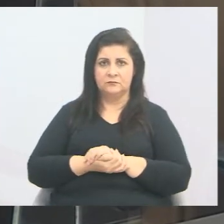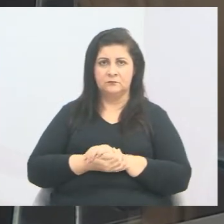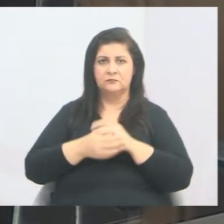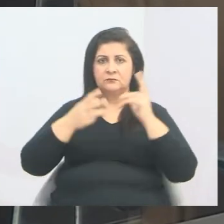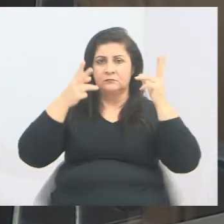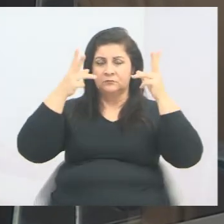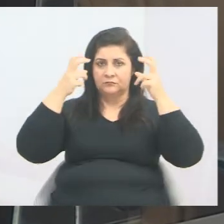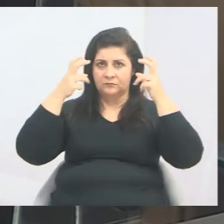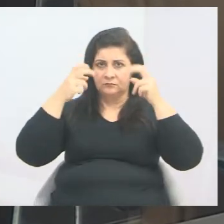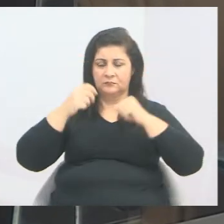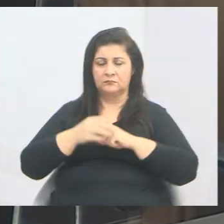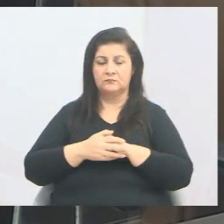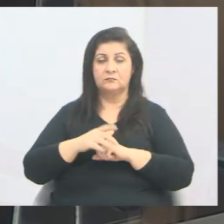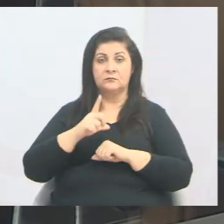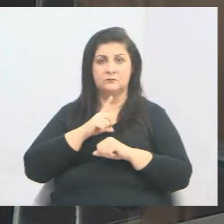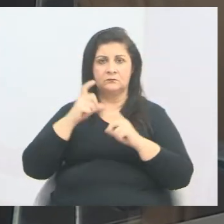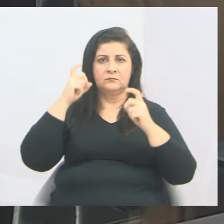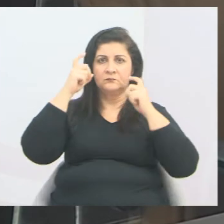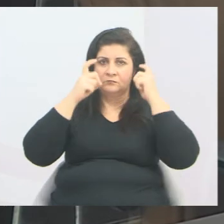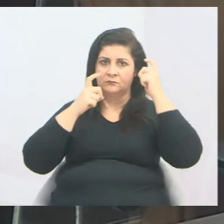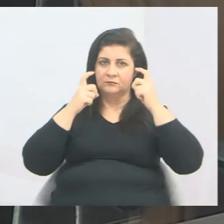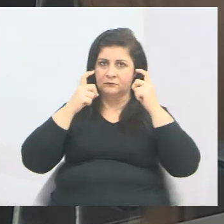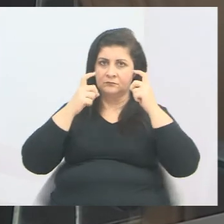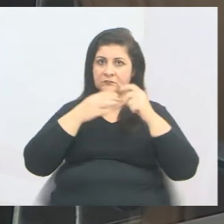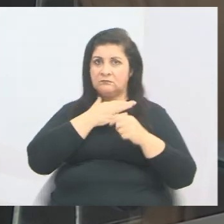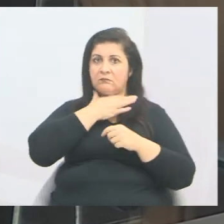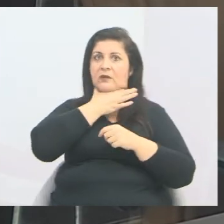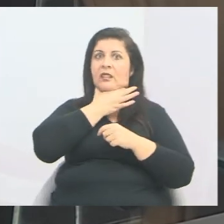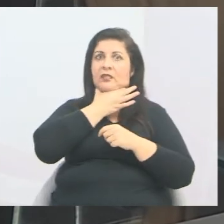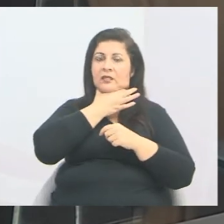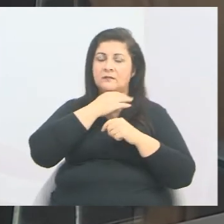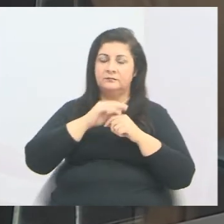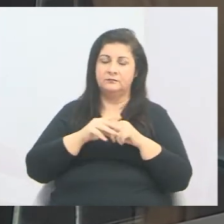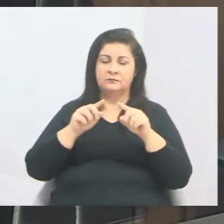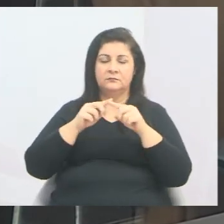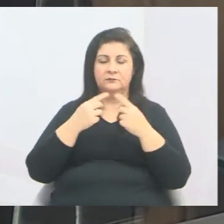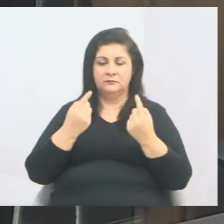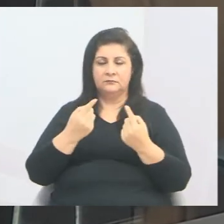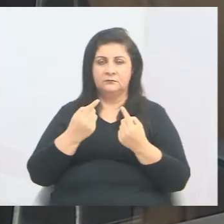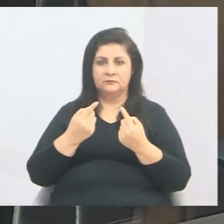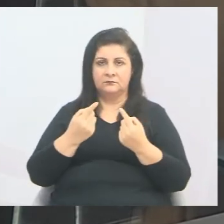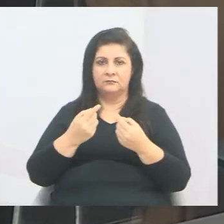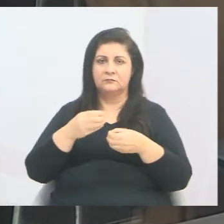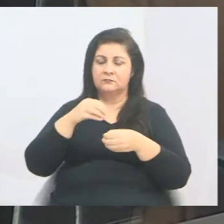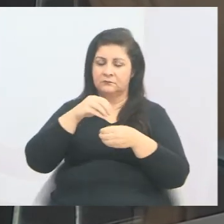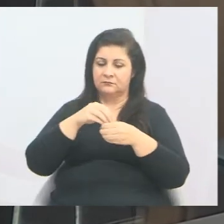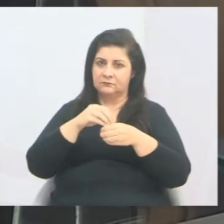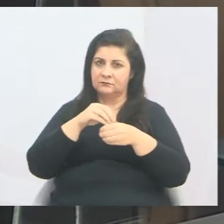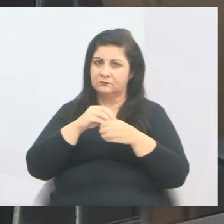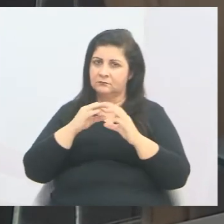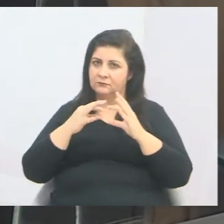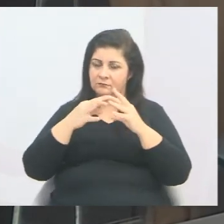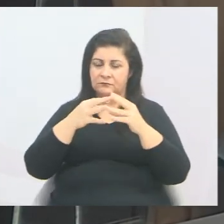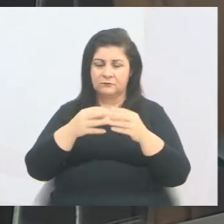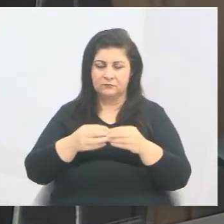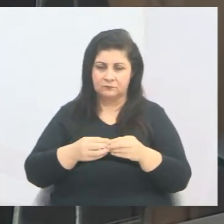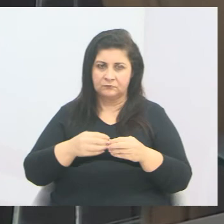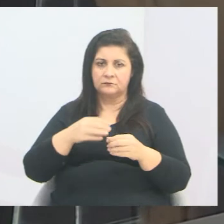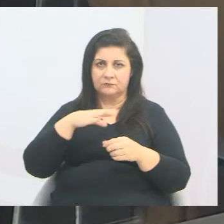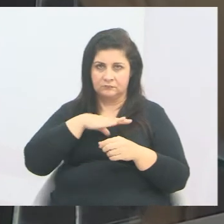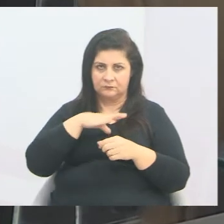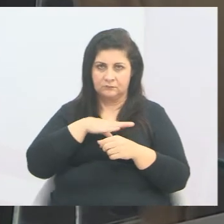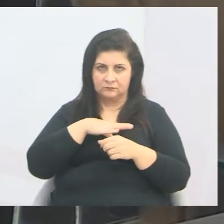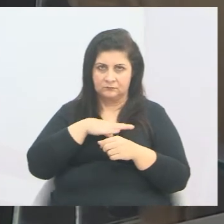Perceba-se que há uma preocupação do colapso, mas nós estamos dentro daquilo que está sendo colocado dentro do